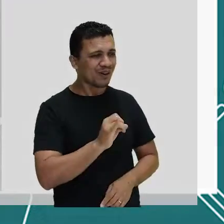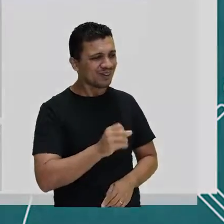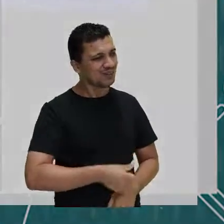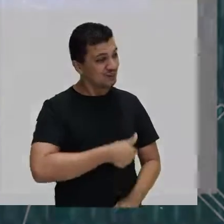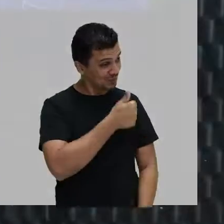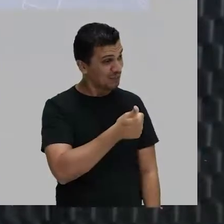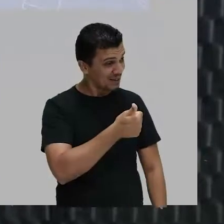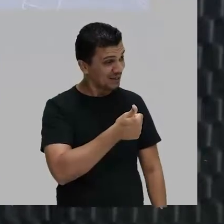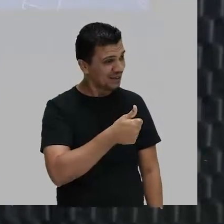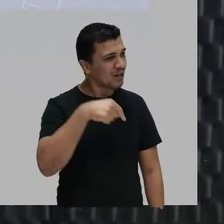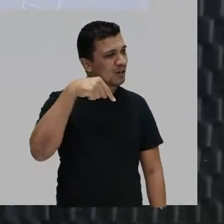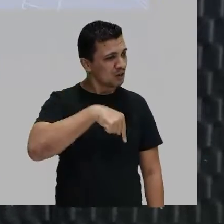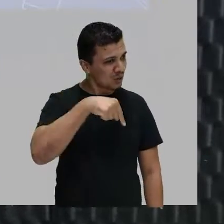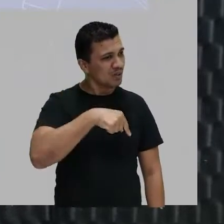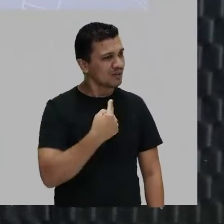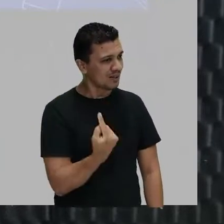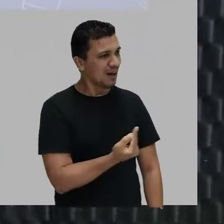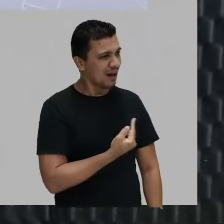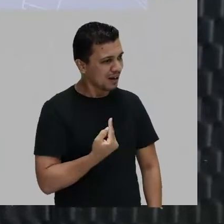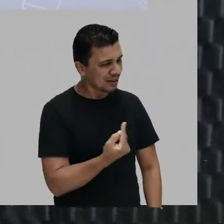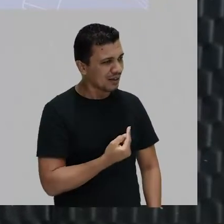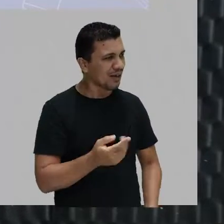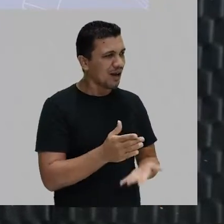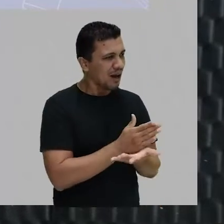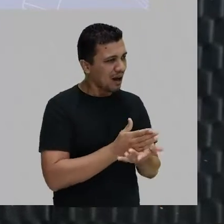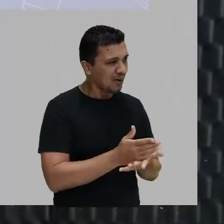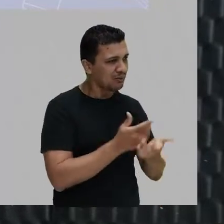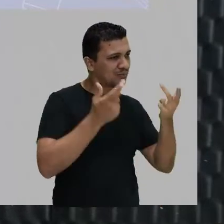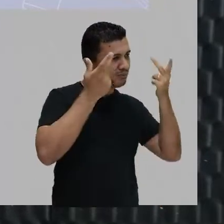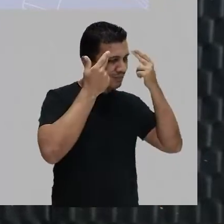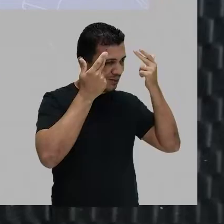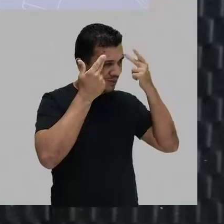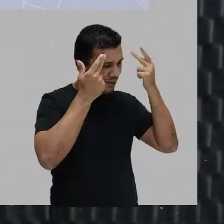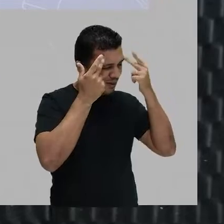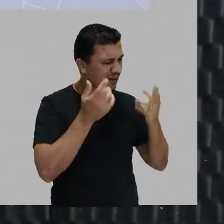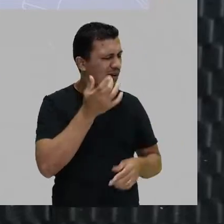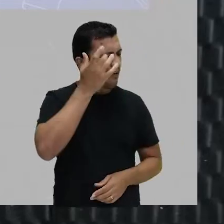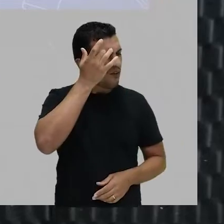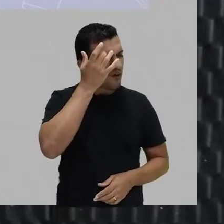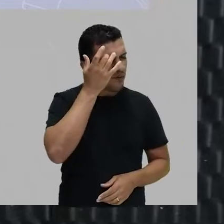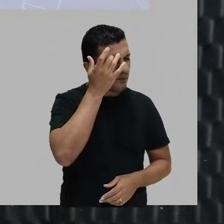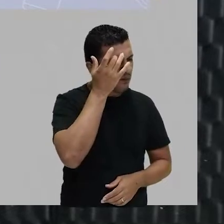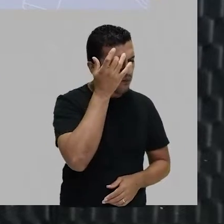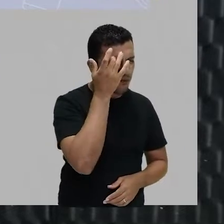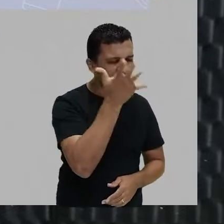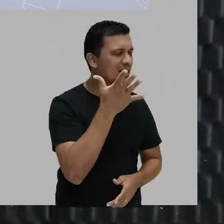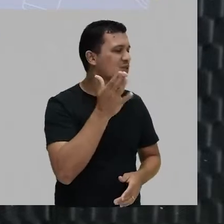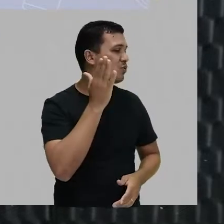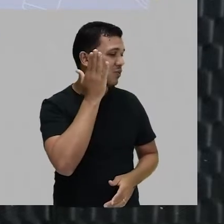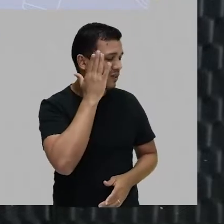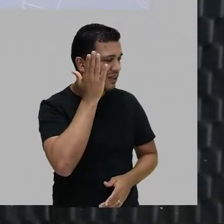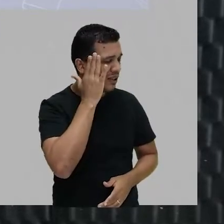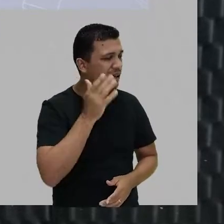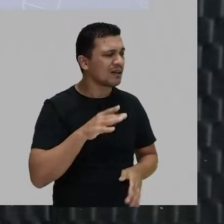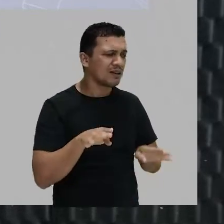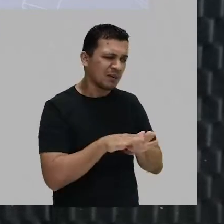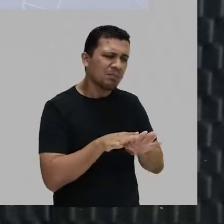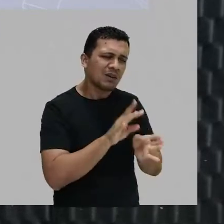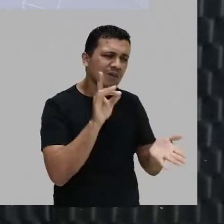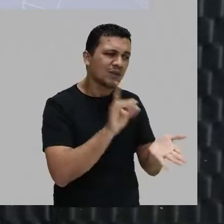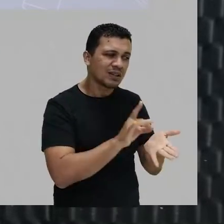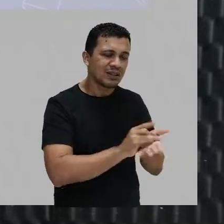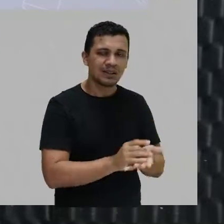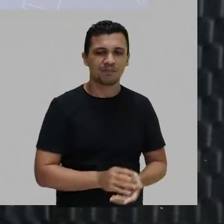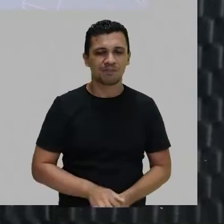Nós estamos aqui para uma coisa mais naturalista e mais fácil de compreensão e mais verdadeira. Por